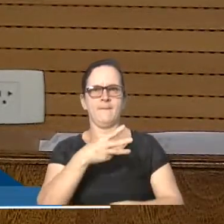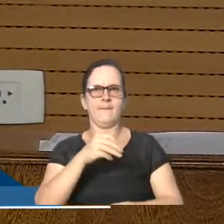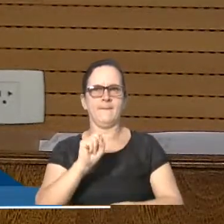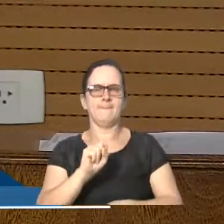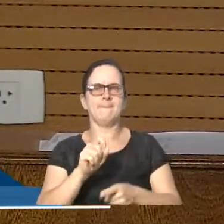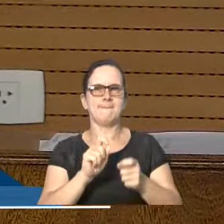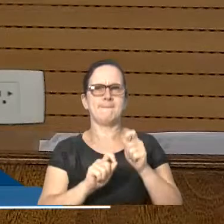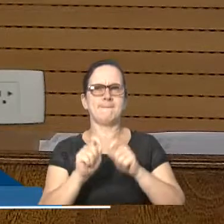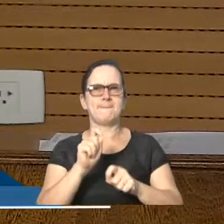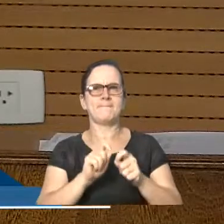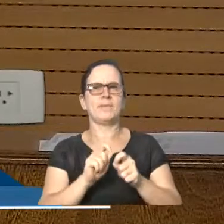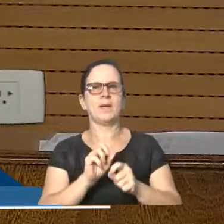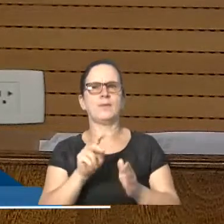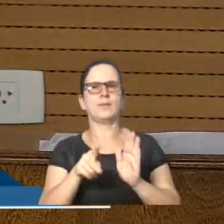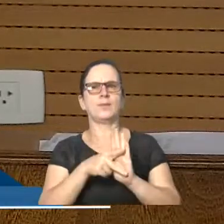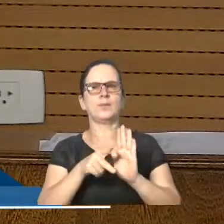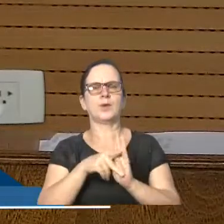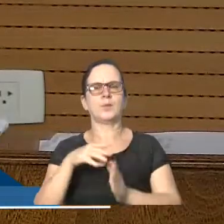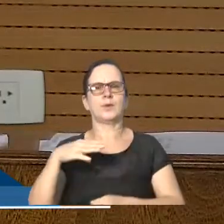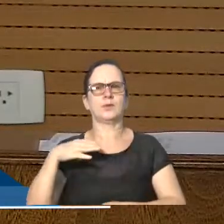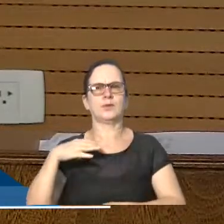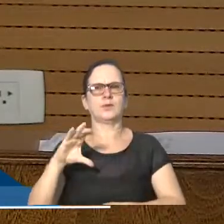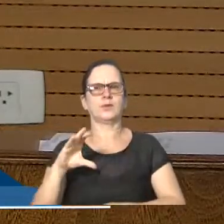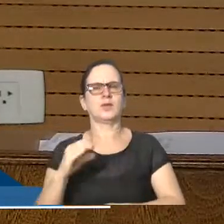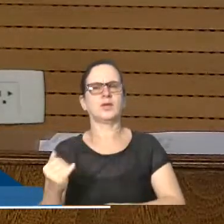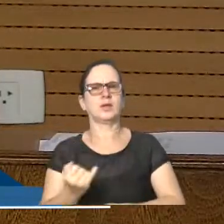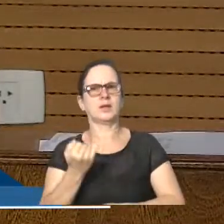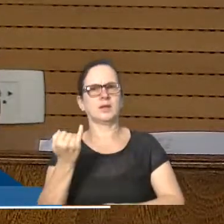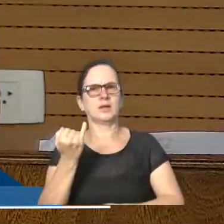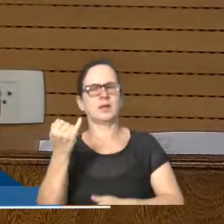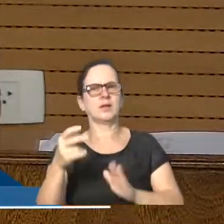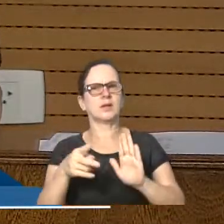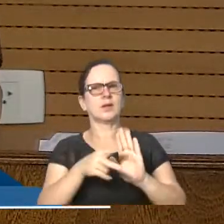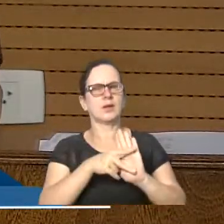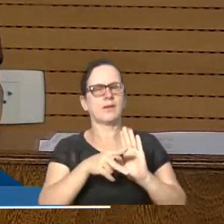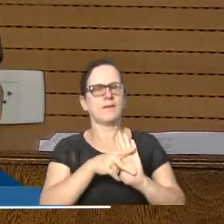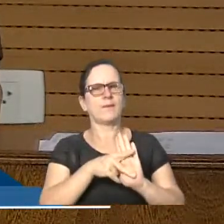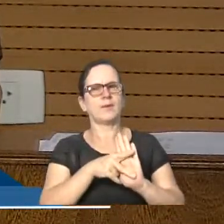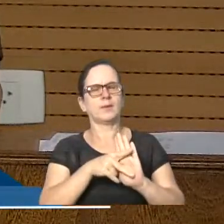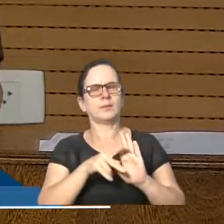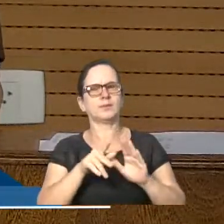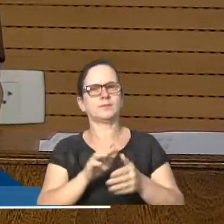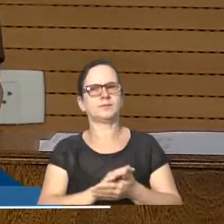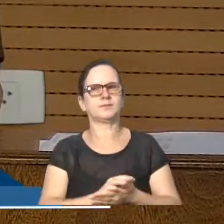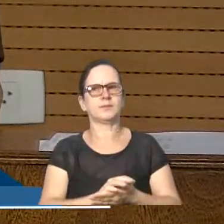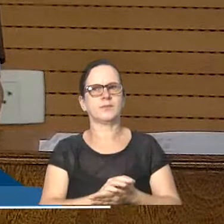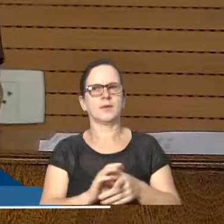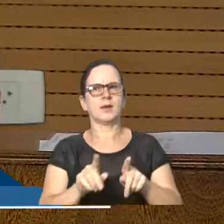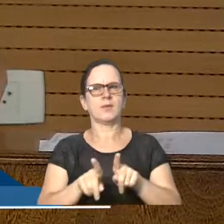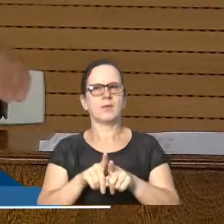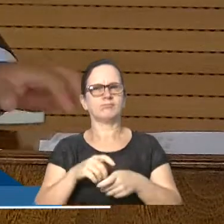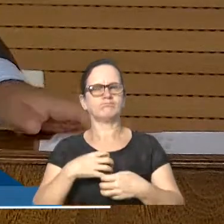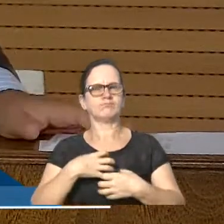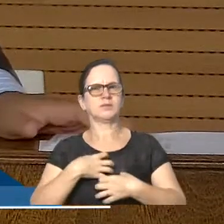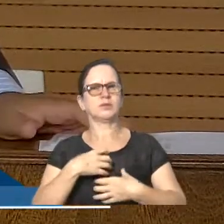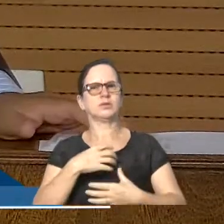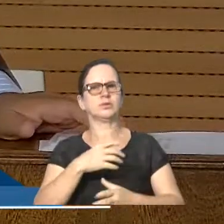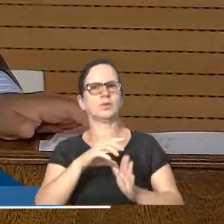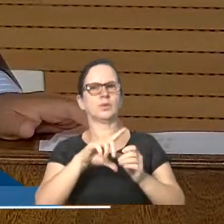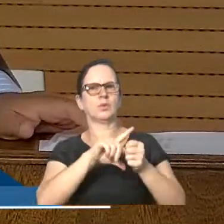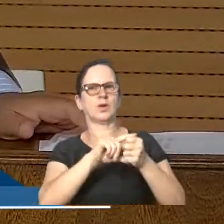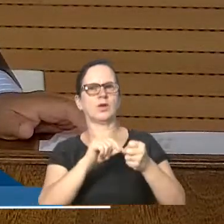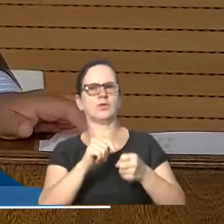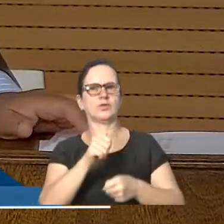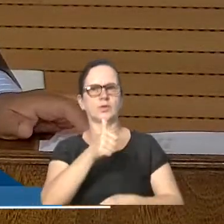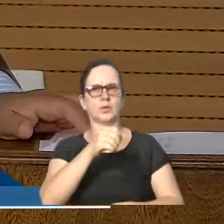que compete ao município legislar sobre assuntos de interesse local. Nos mesmos sentido, o artigo 18, inciso